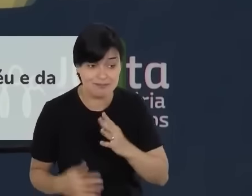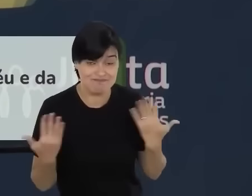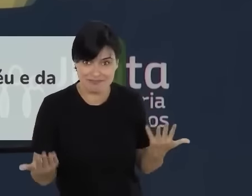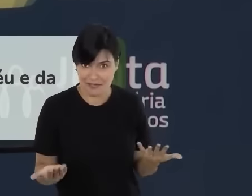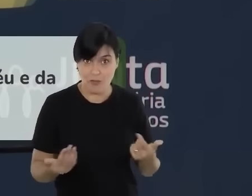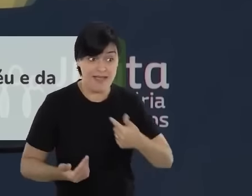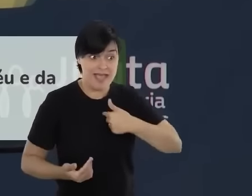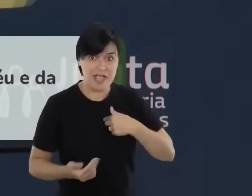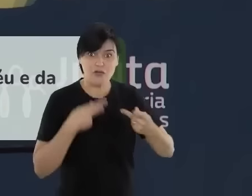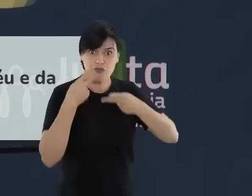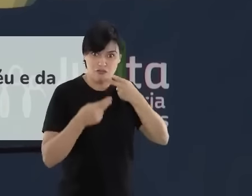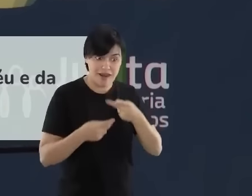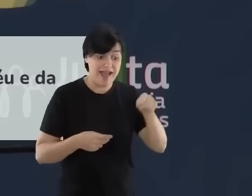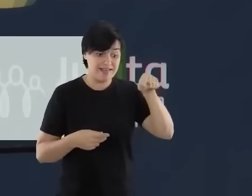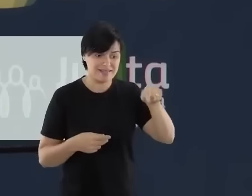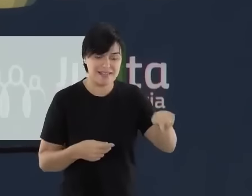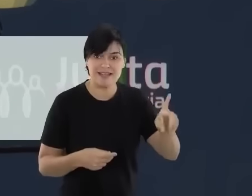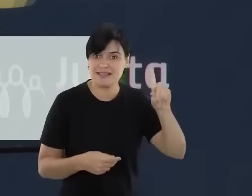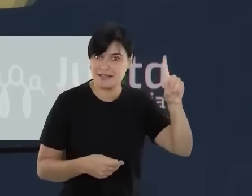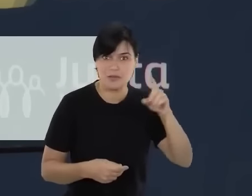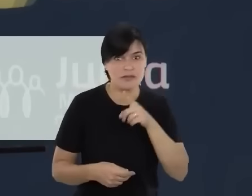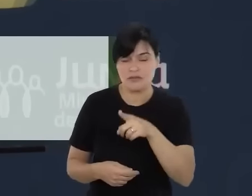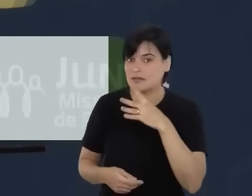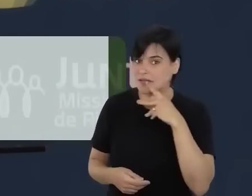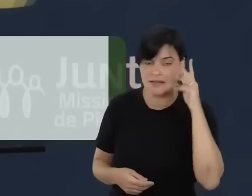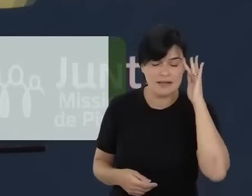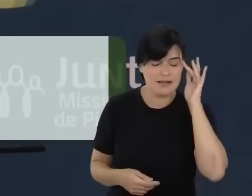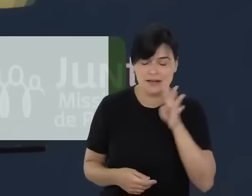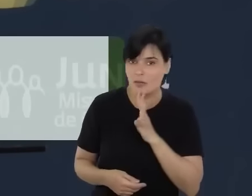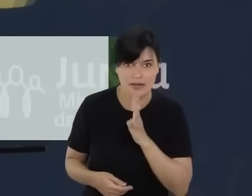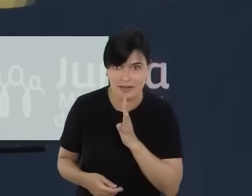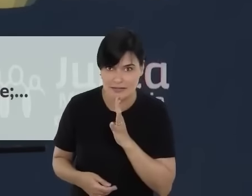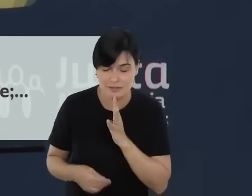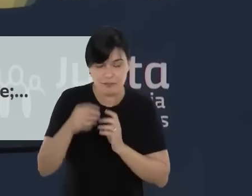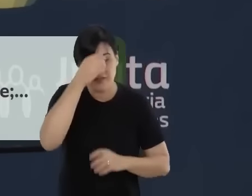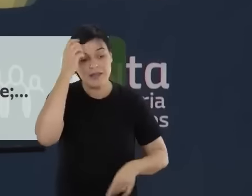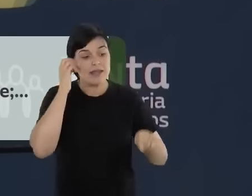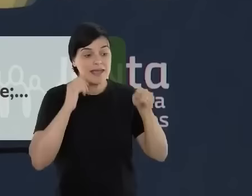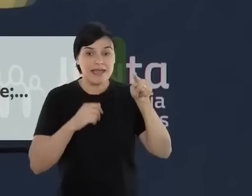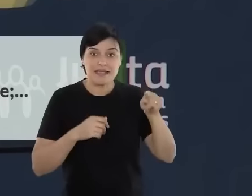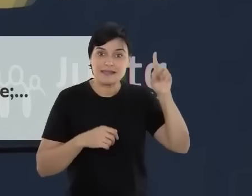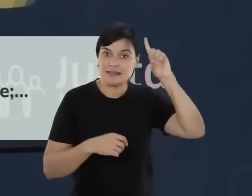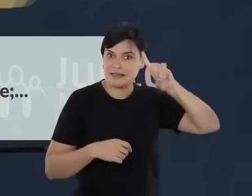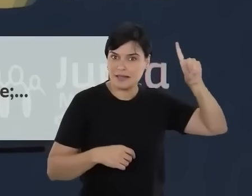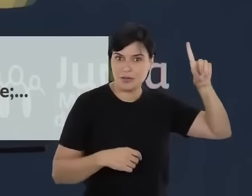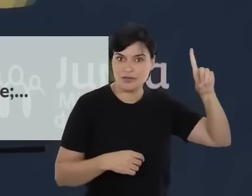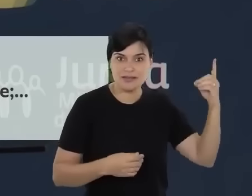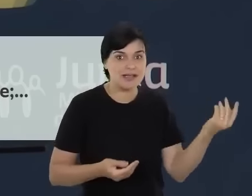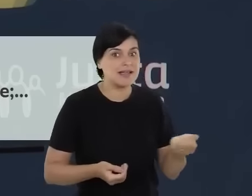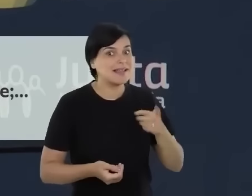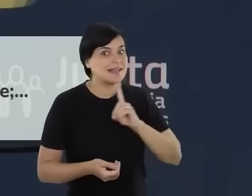existe sendo ele Senhor do céu e da terra não habita em santuários feitos por mãos humanas nem é servido por mãos